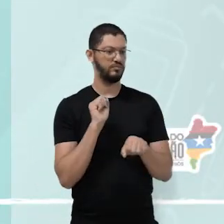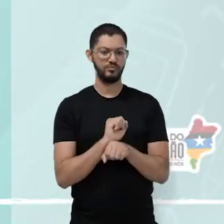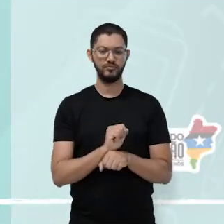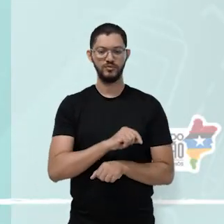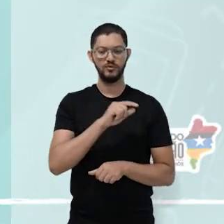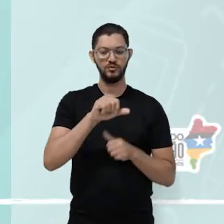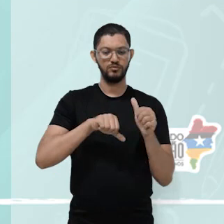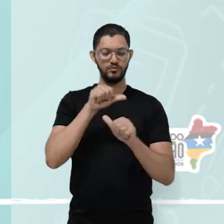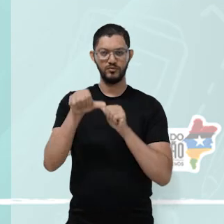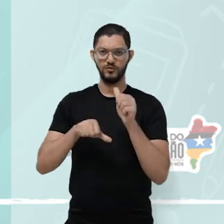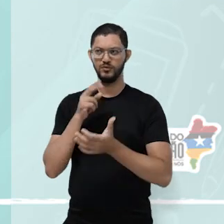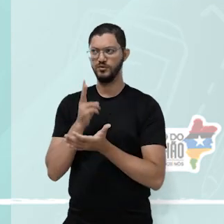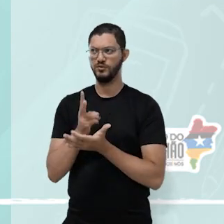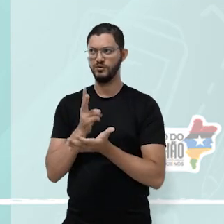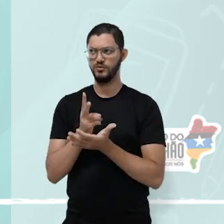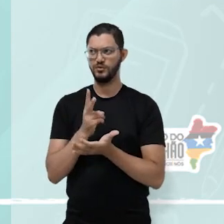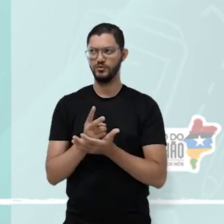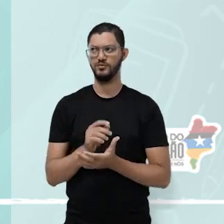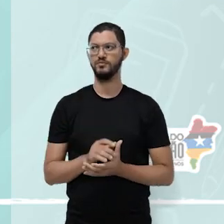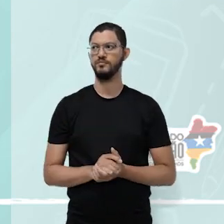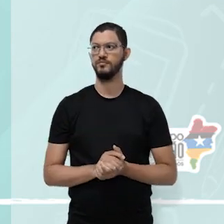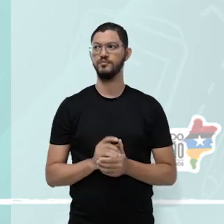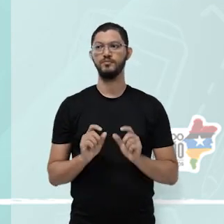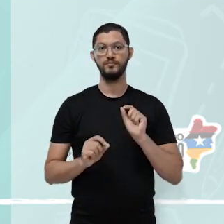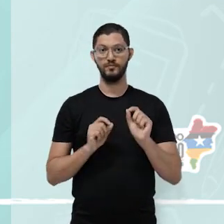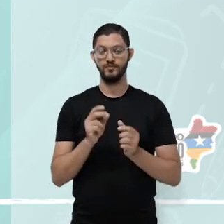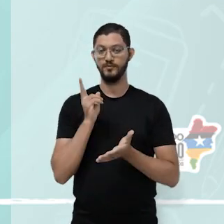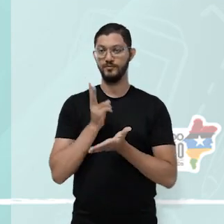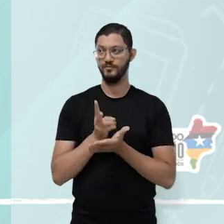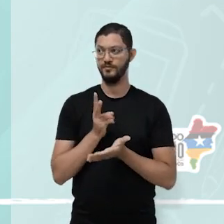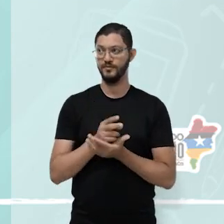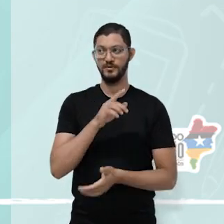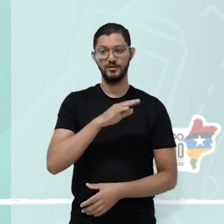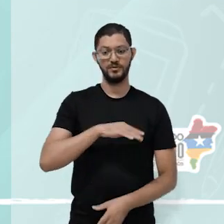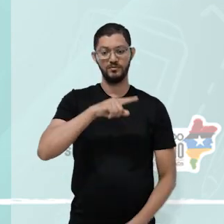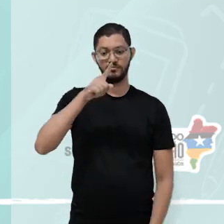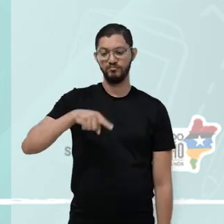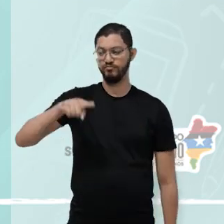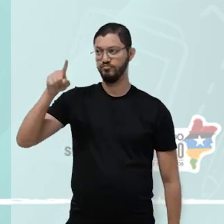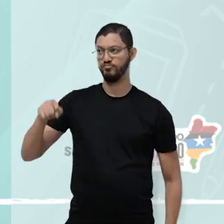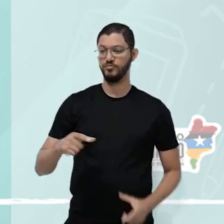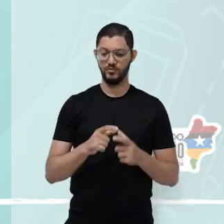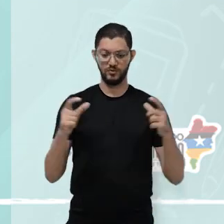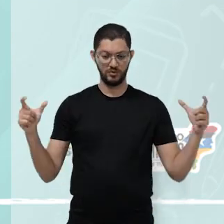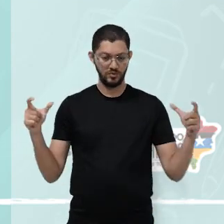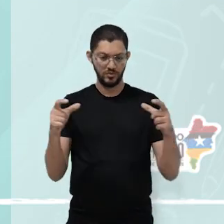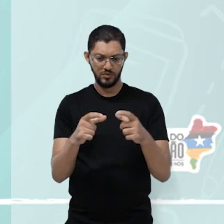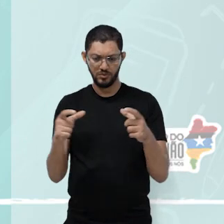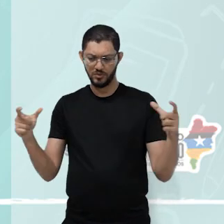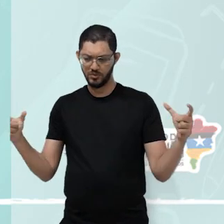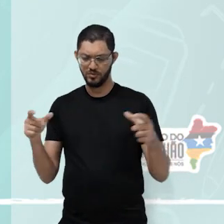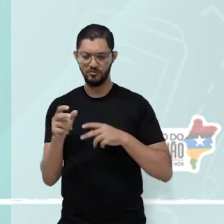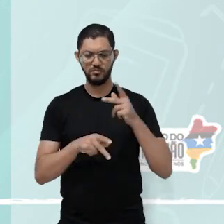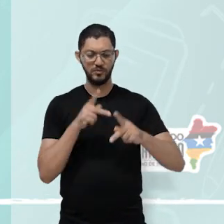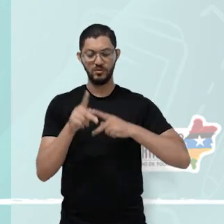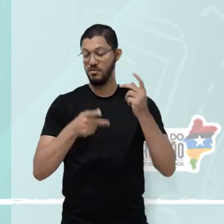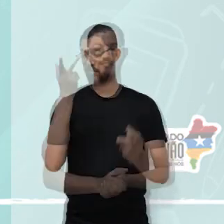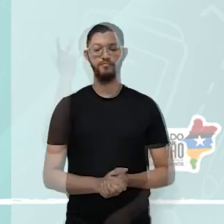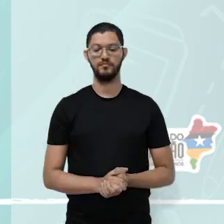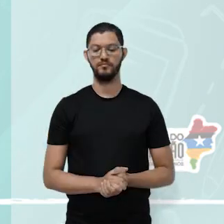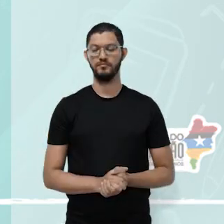variam constantemente de intensidade, o que acarreta constantes flutuações no tamanho das populações